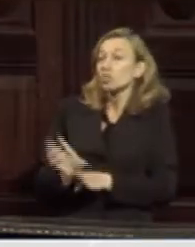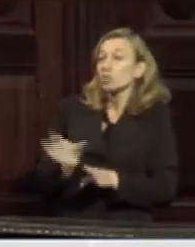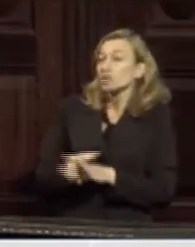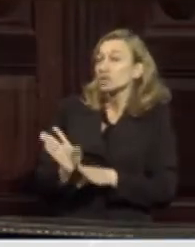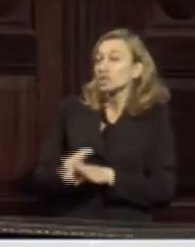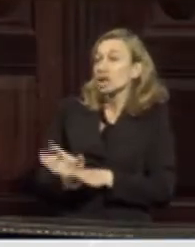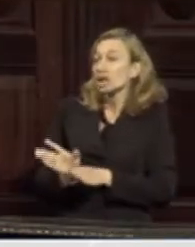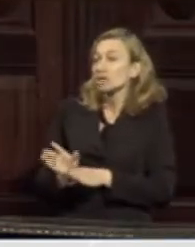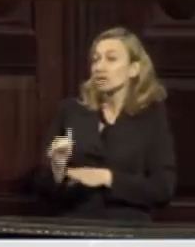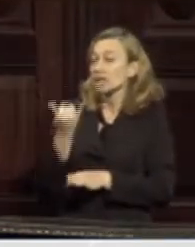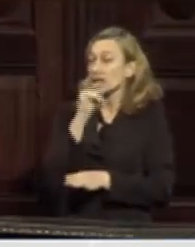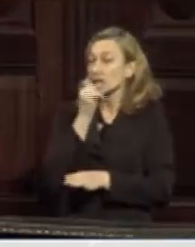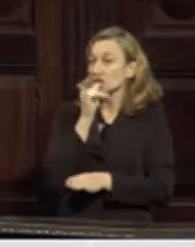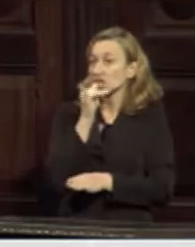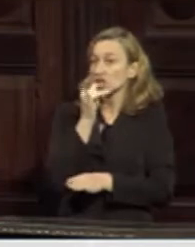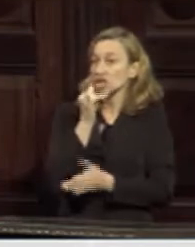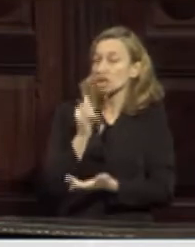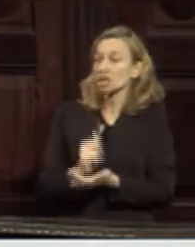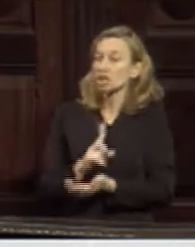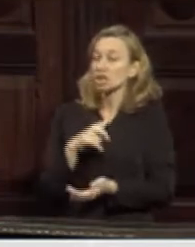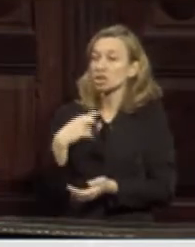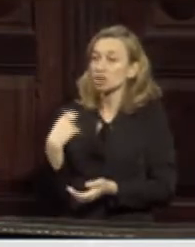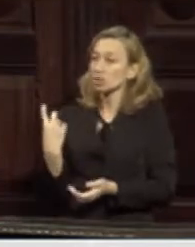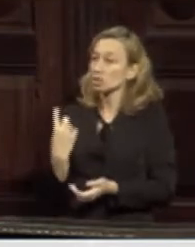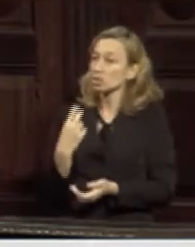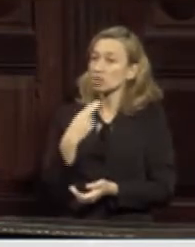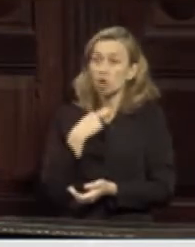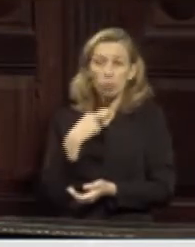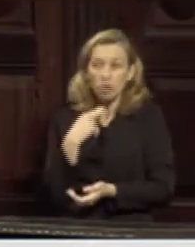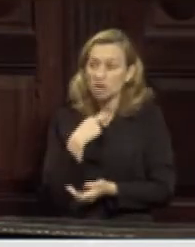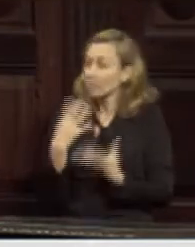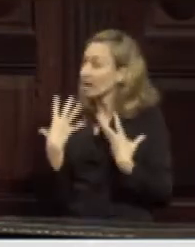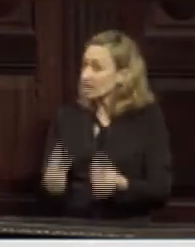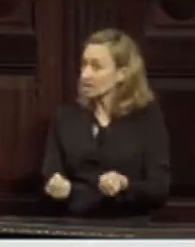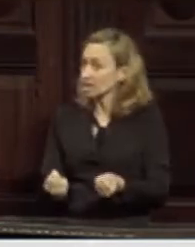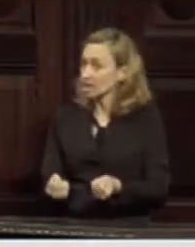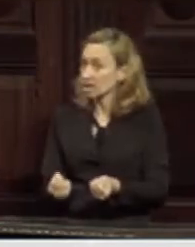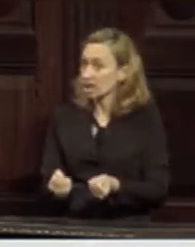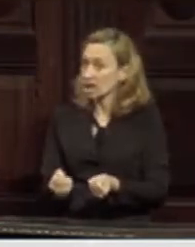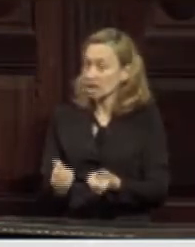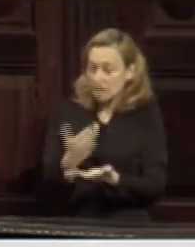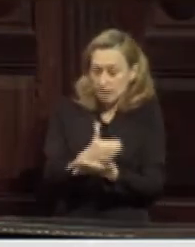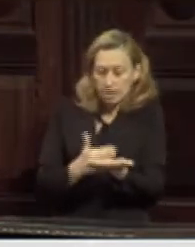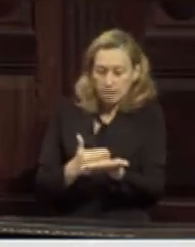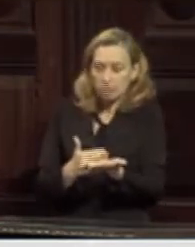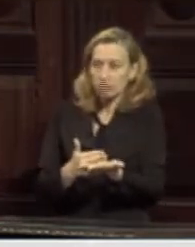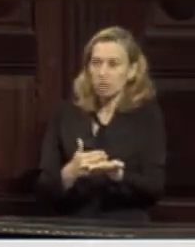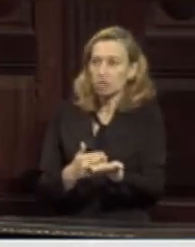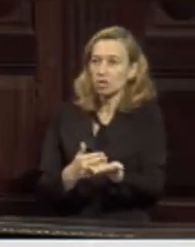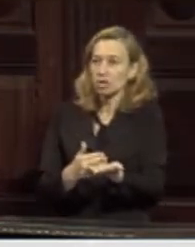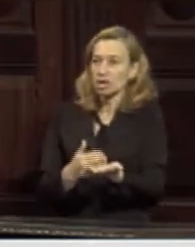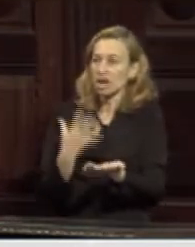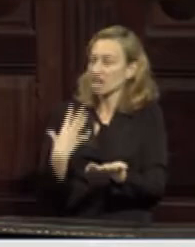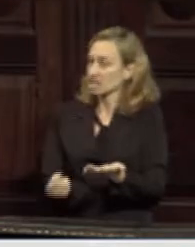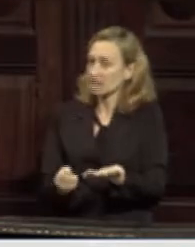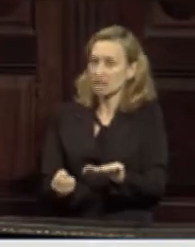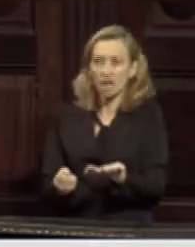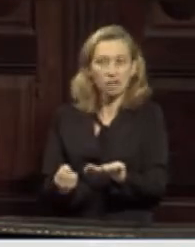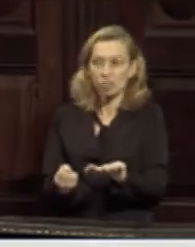referendado para a ANP, e nós não podemos aceitar que essa fronteira que foi traçada seja